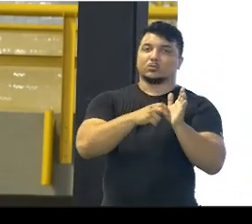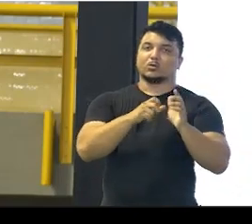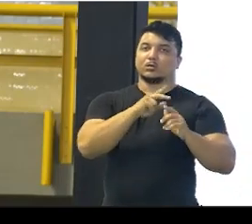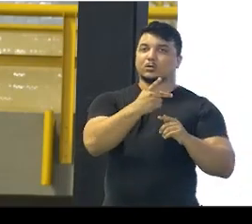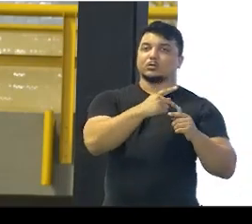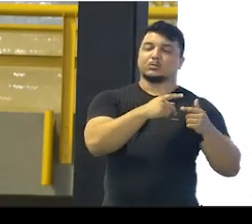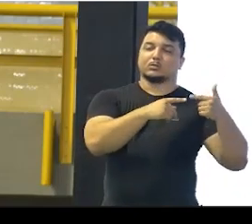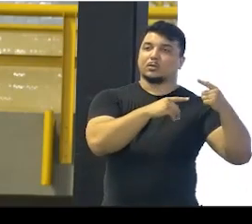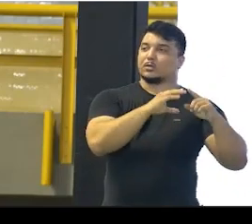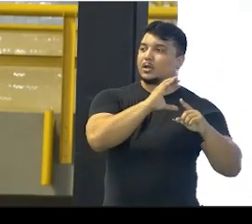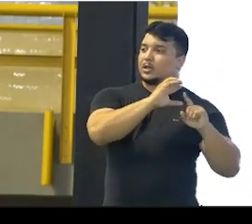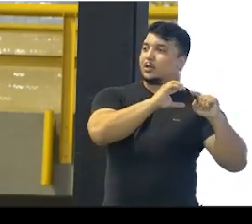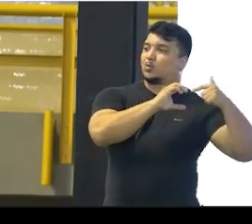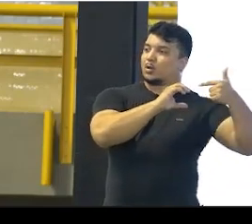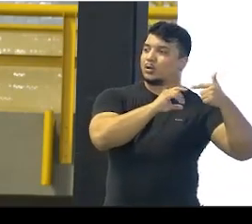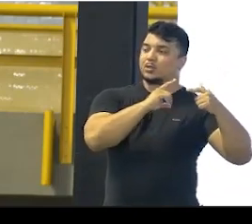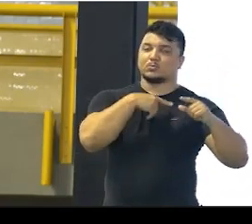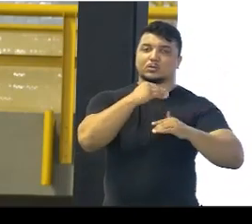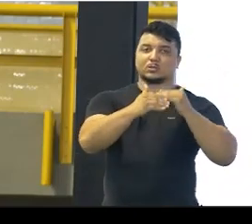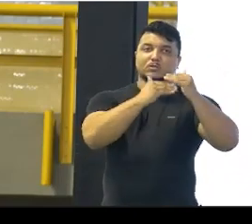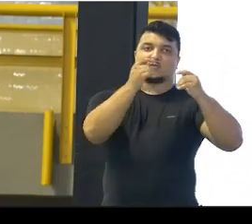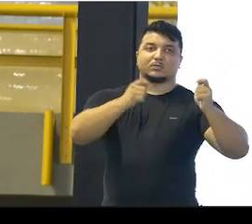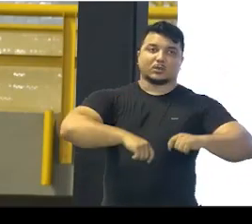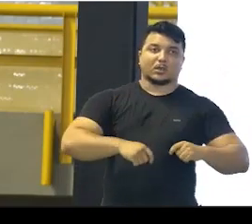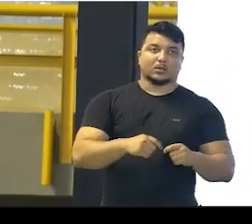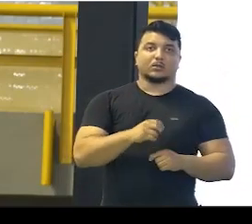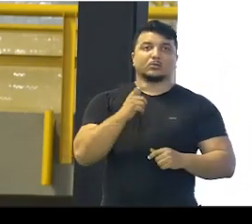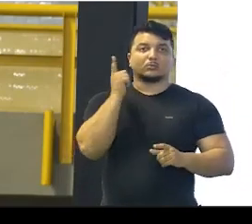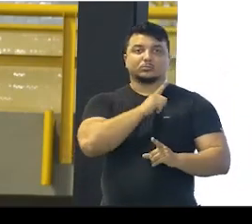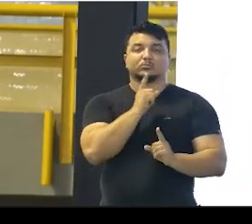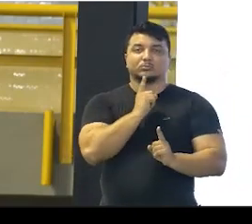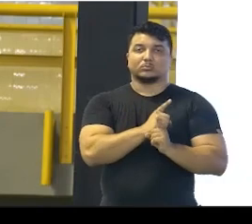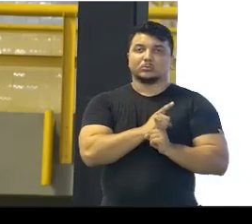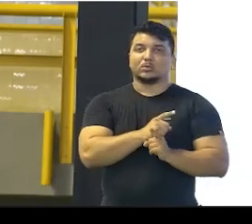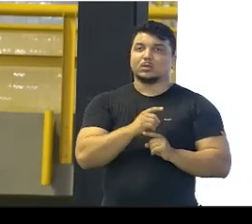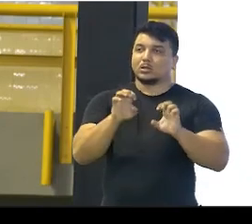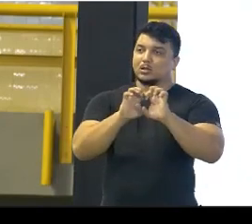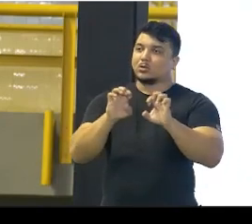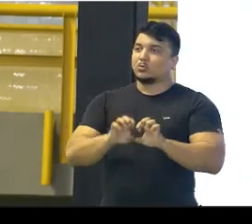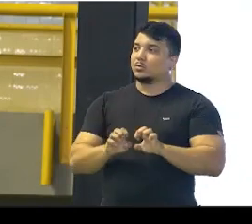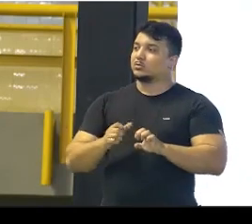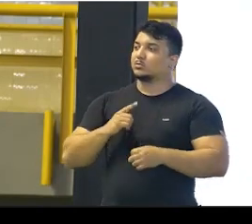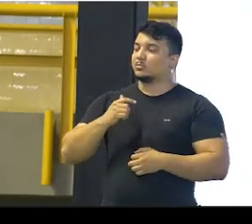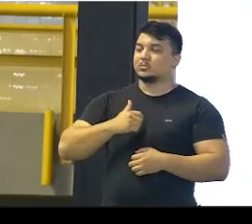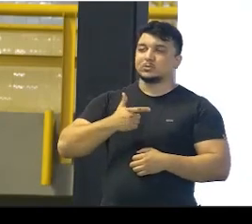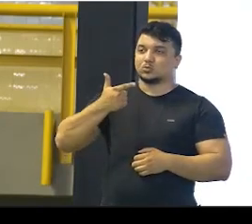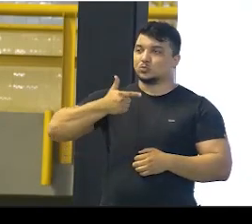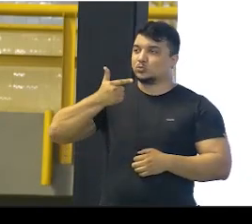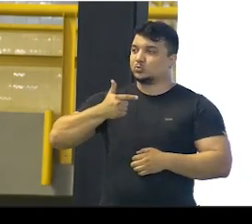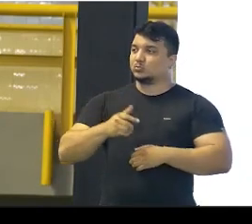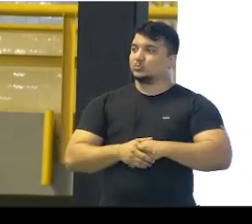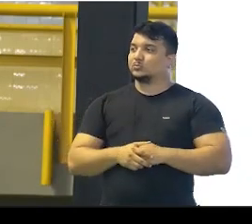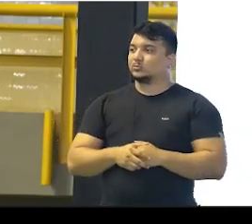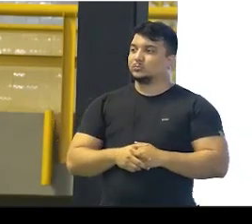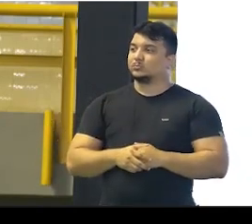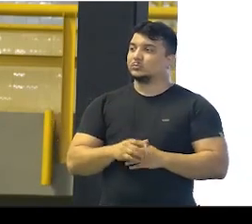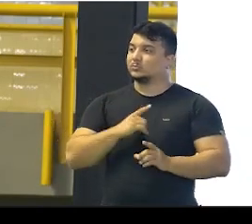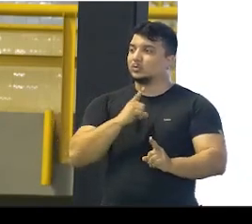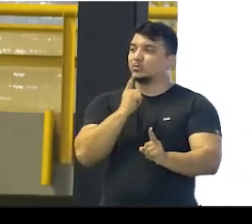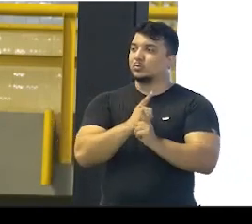ser, vamos testar. 3, esse pedaço aqui seria quanto? 4, e a hipotenusa